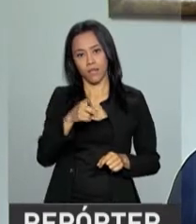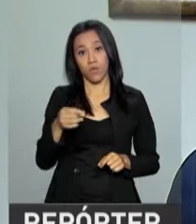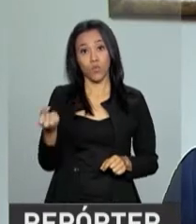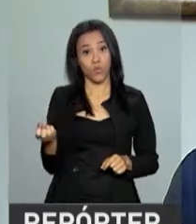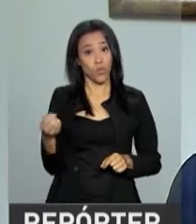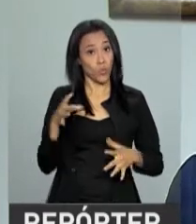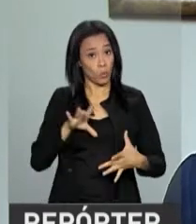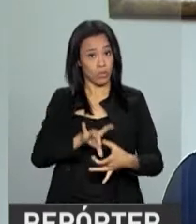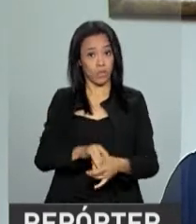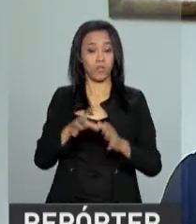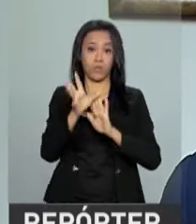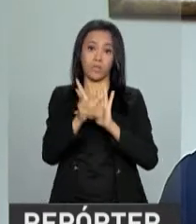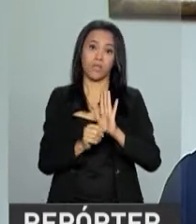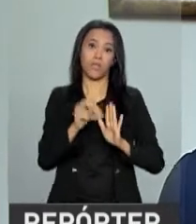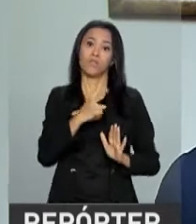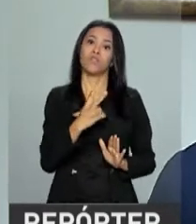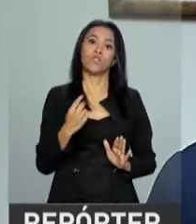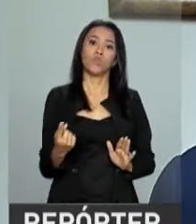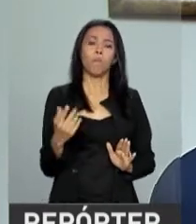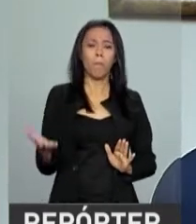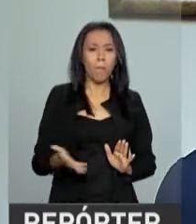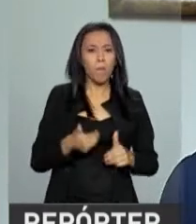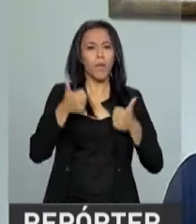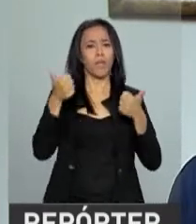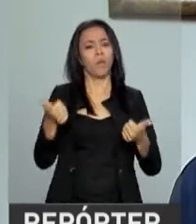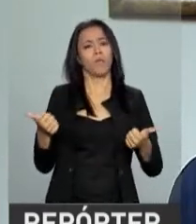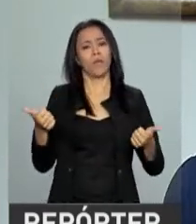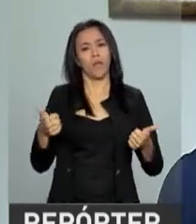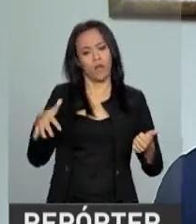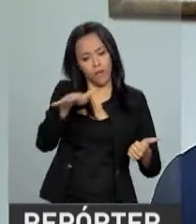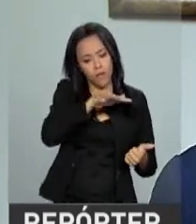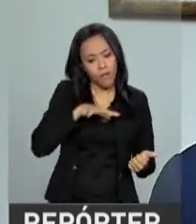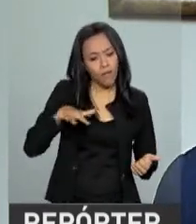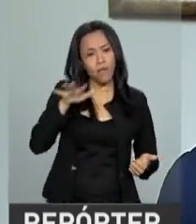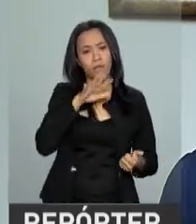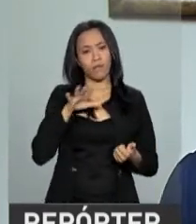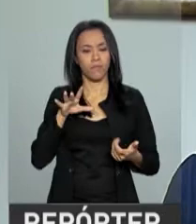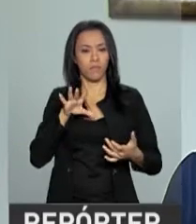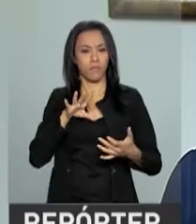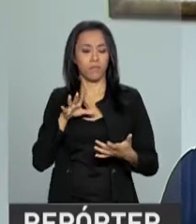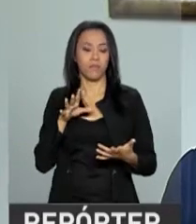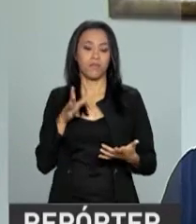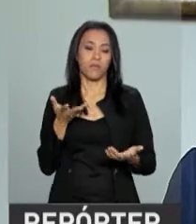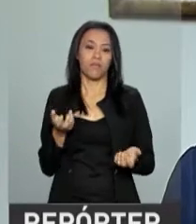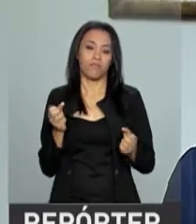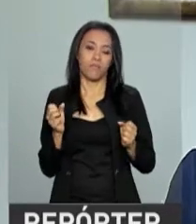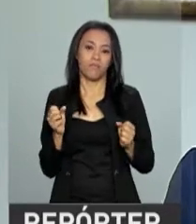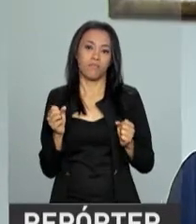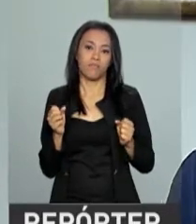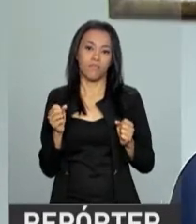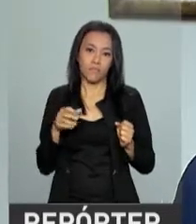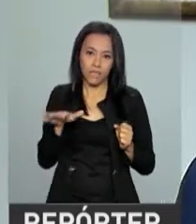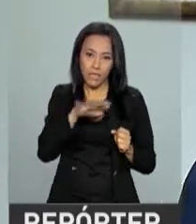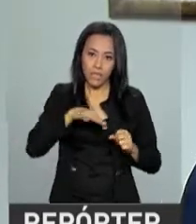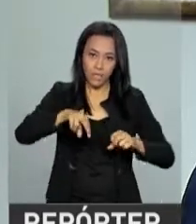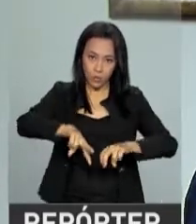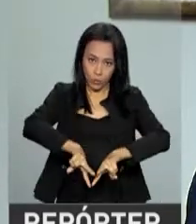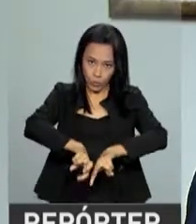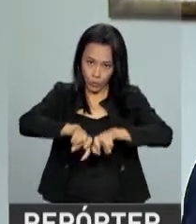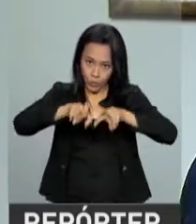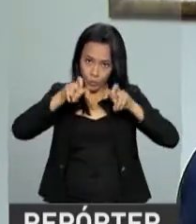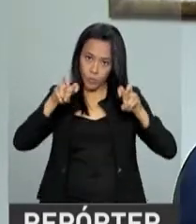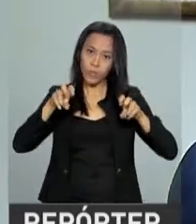melhorar com esses investimentos as condições de produção tanto do ponto de vista é da exploração propriamente